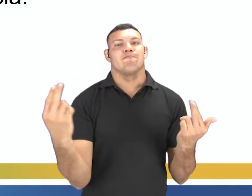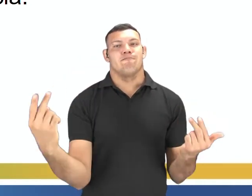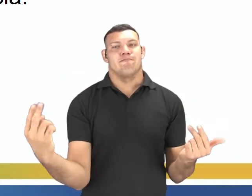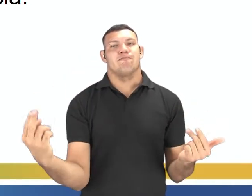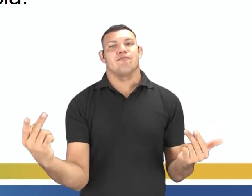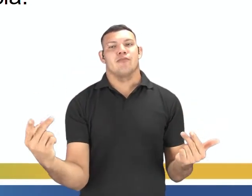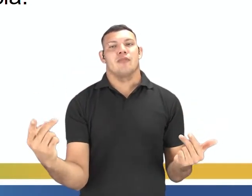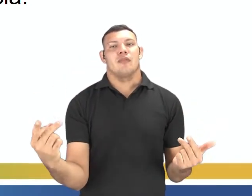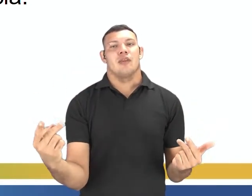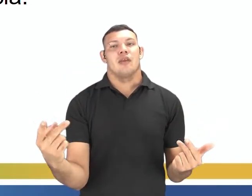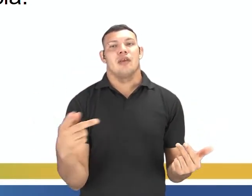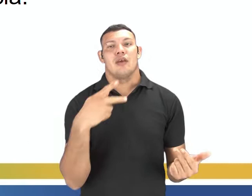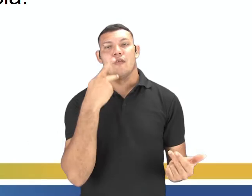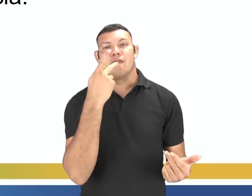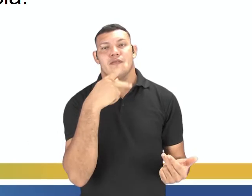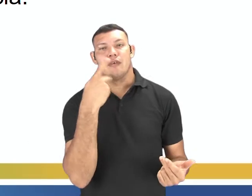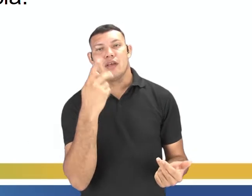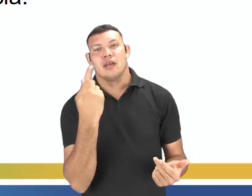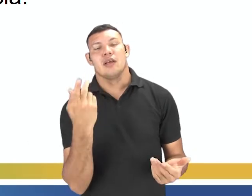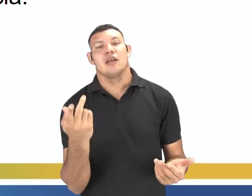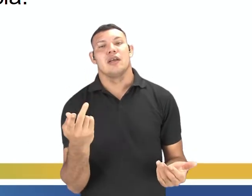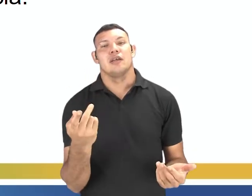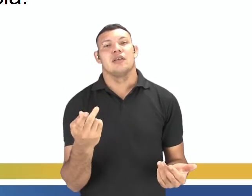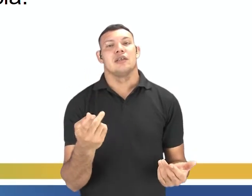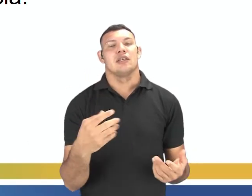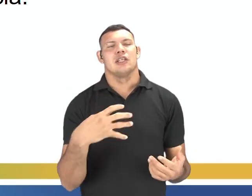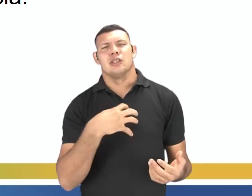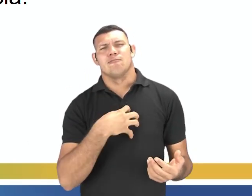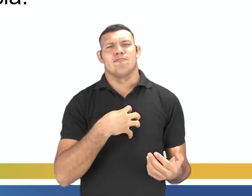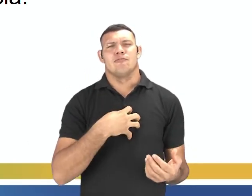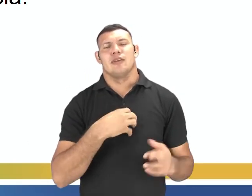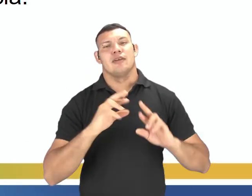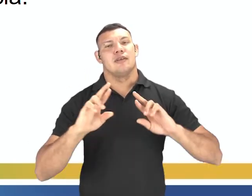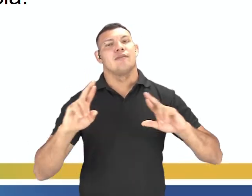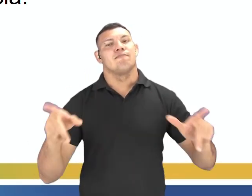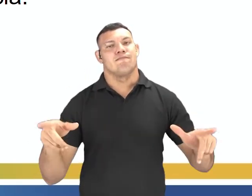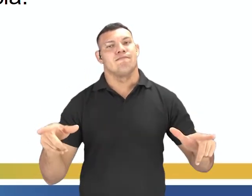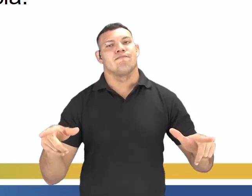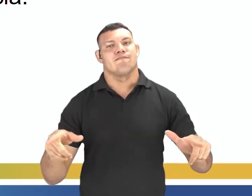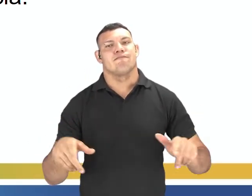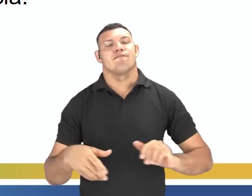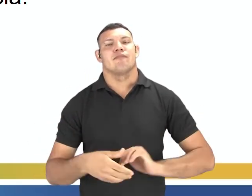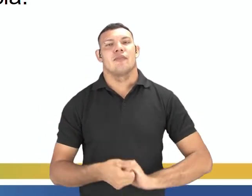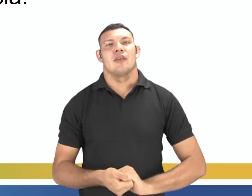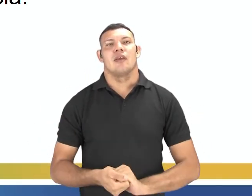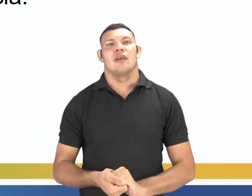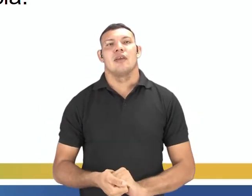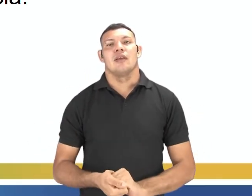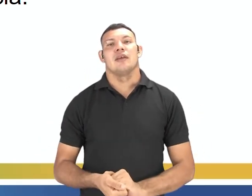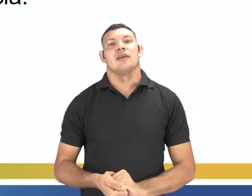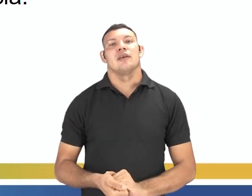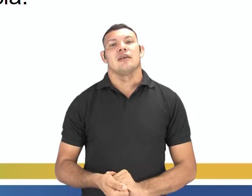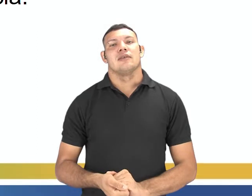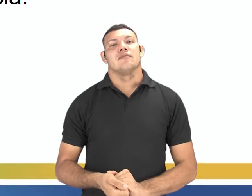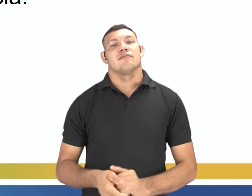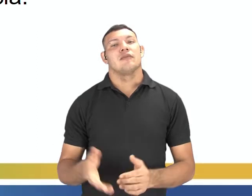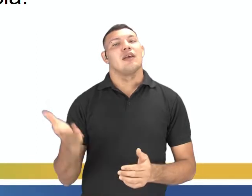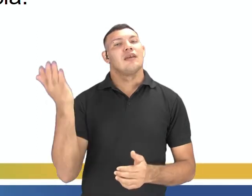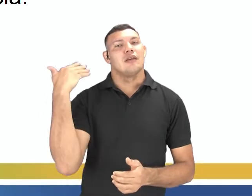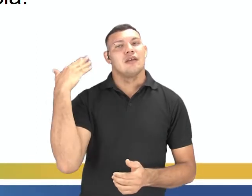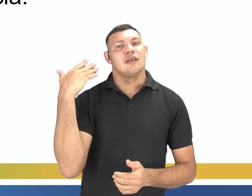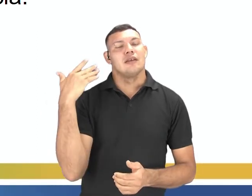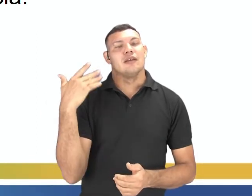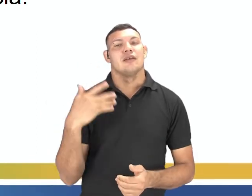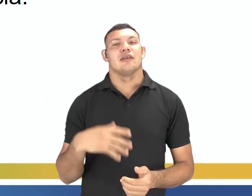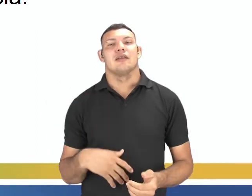sentido diferente. Nas homófonas nós tínhamos sentido diferente, mas a grafia era